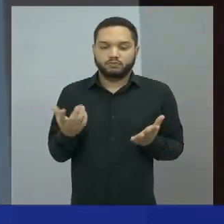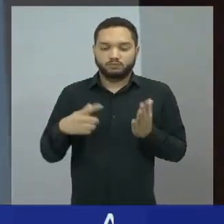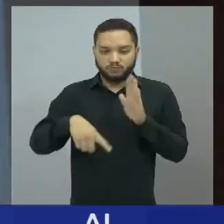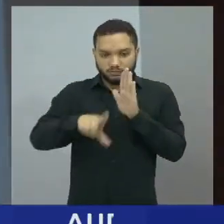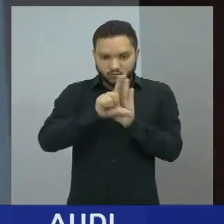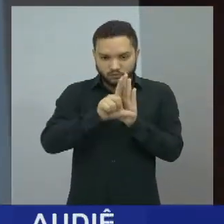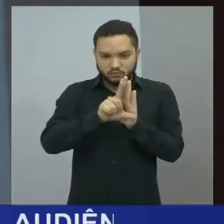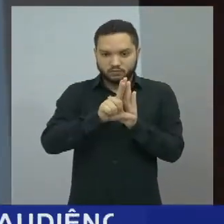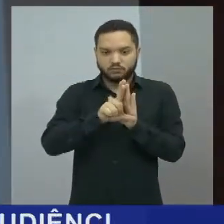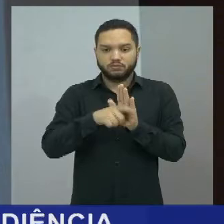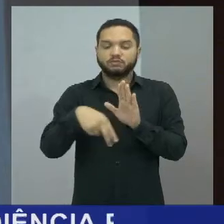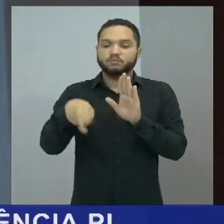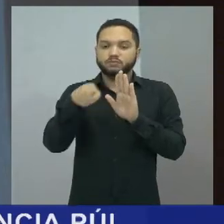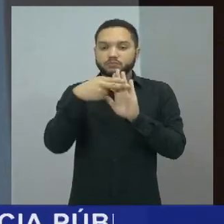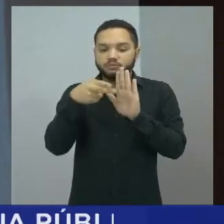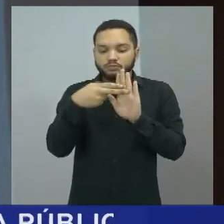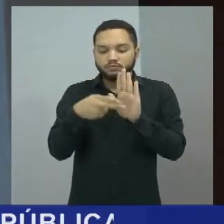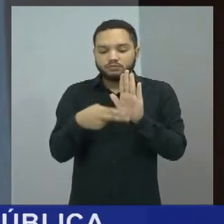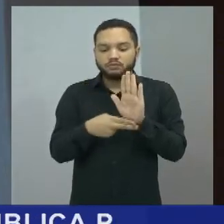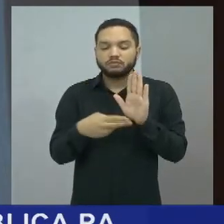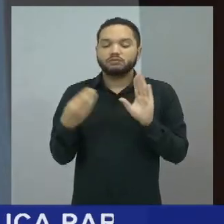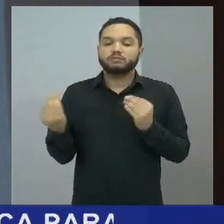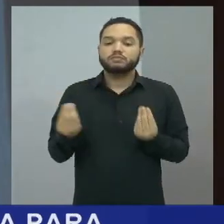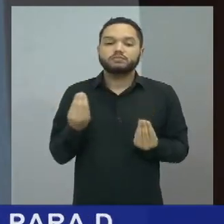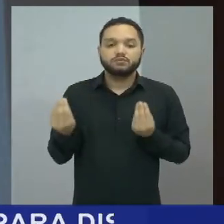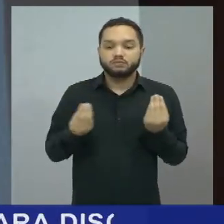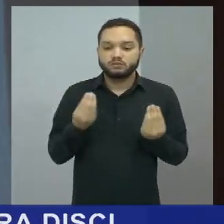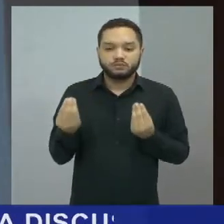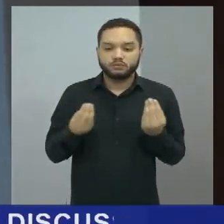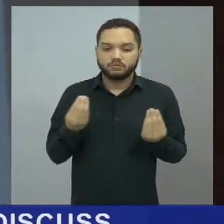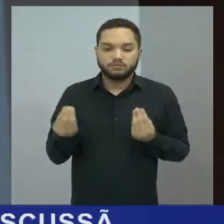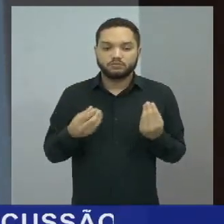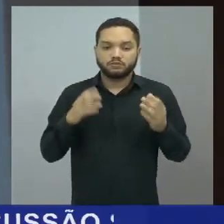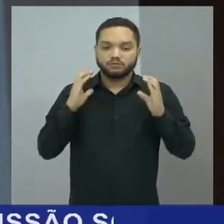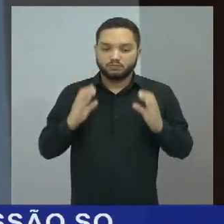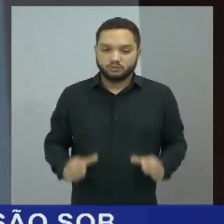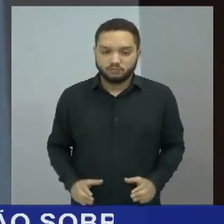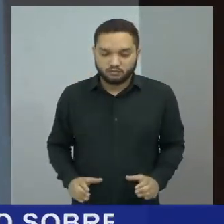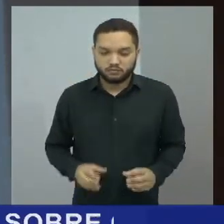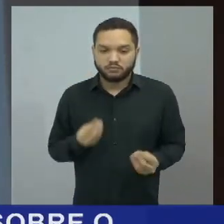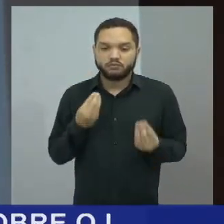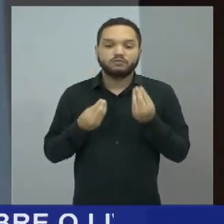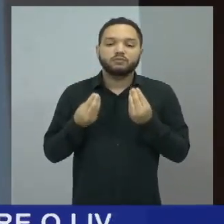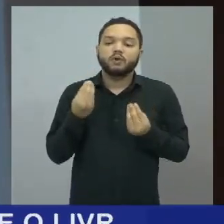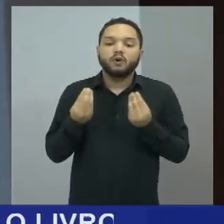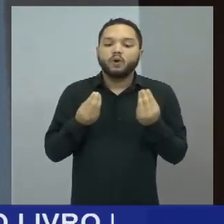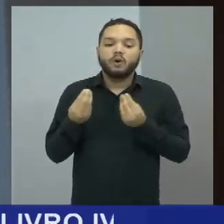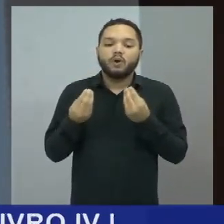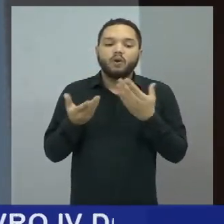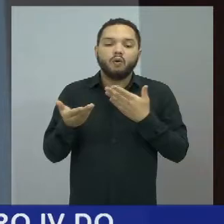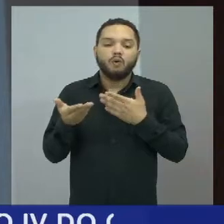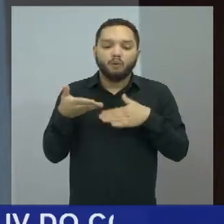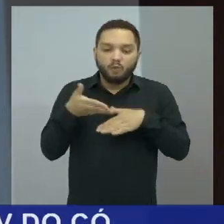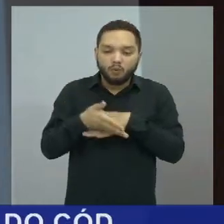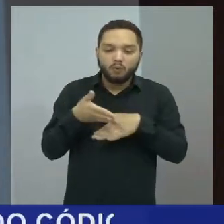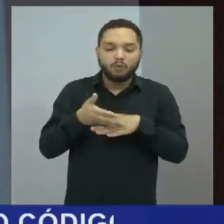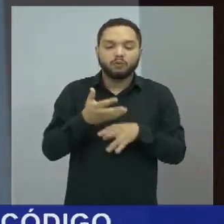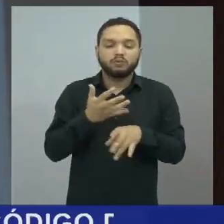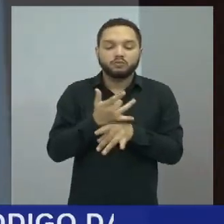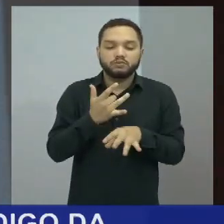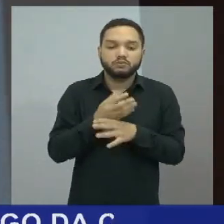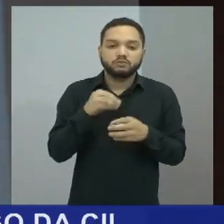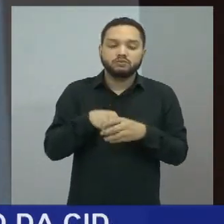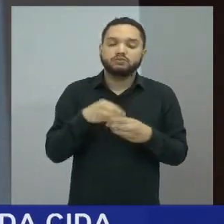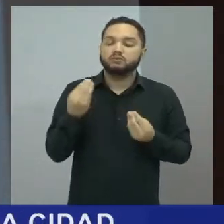legais, referências normativas de como deve se proceder, como deve se comportar, como deve interagir com a cidade e com